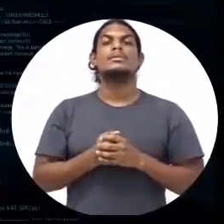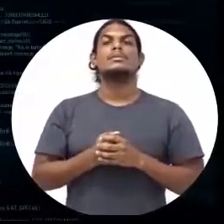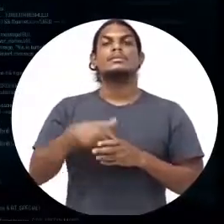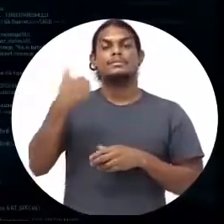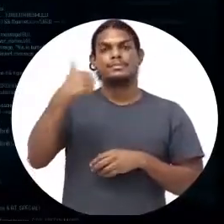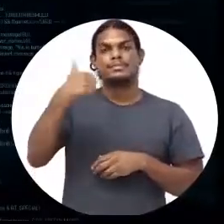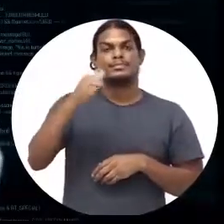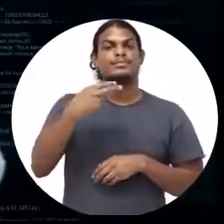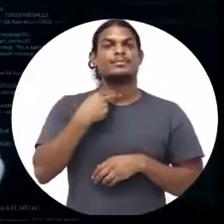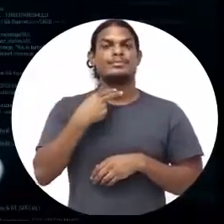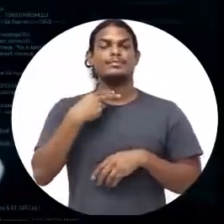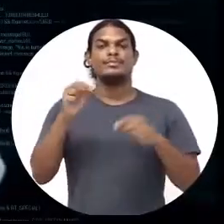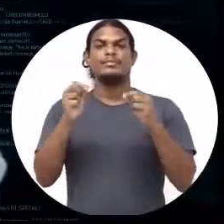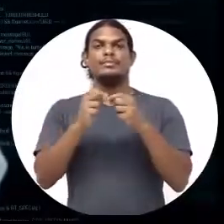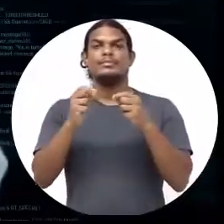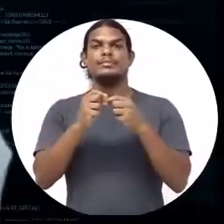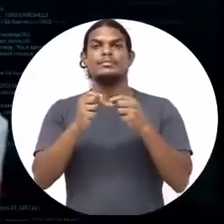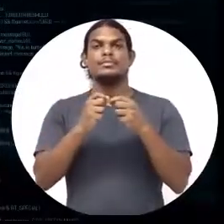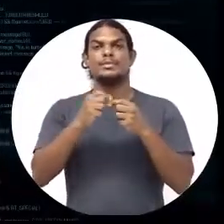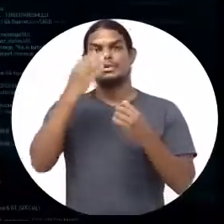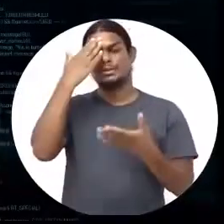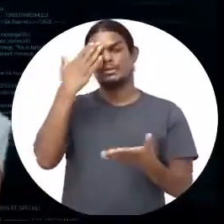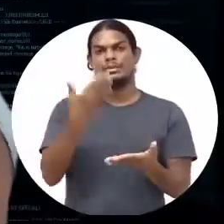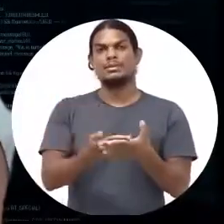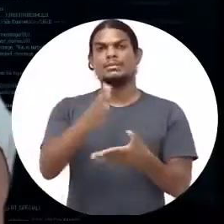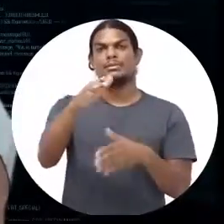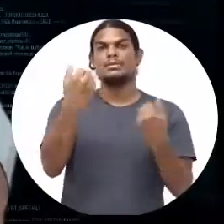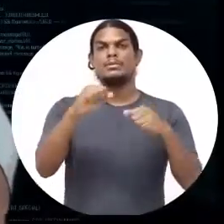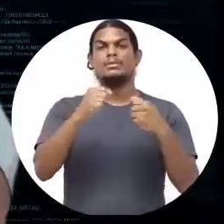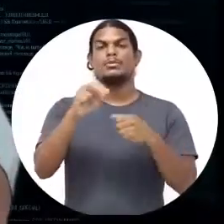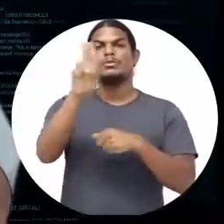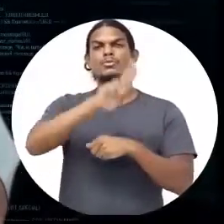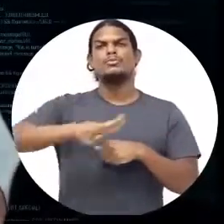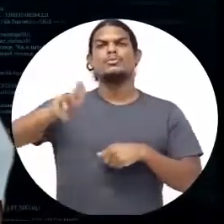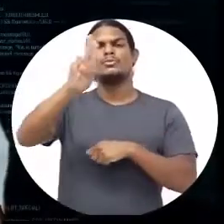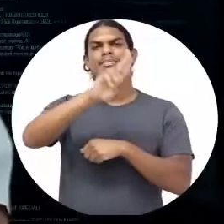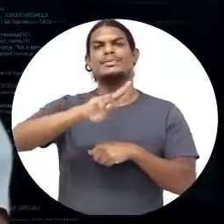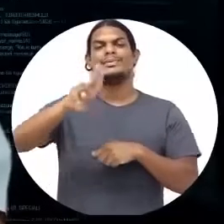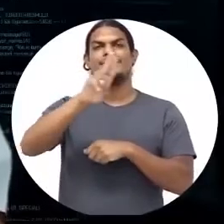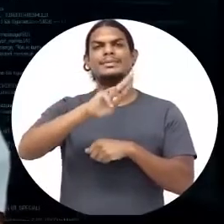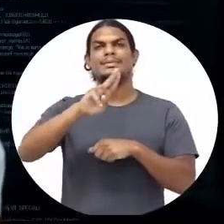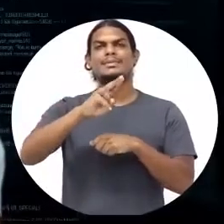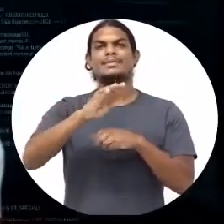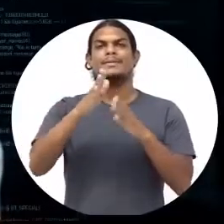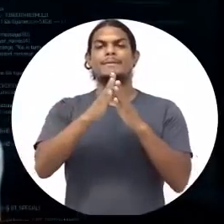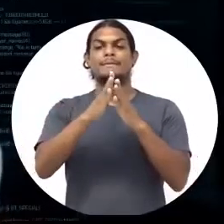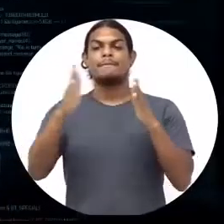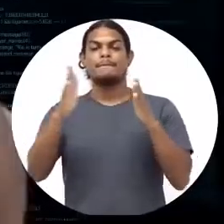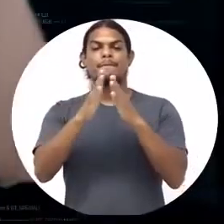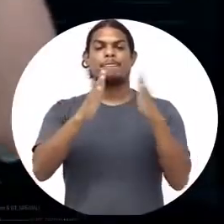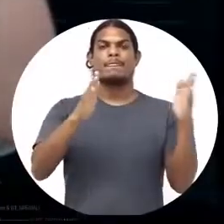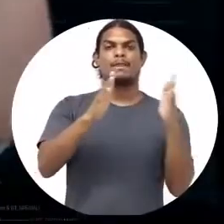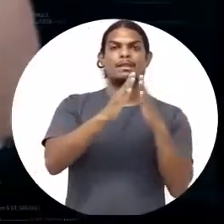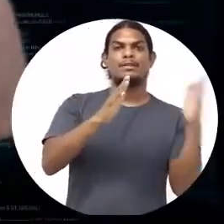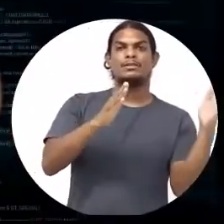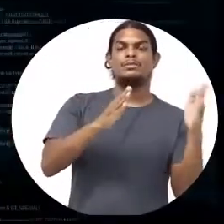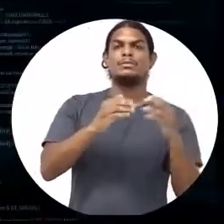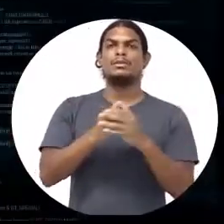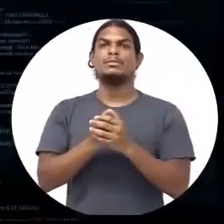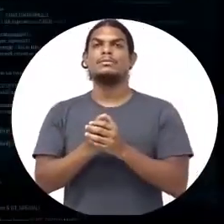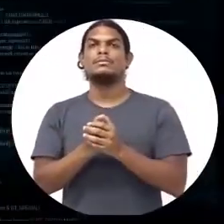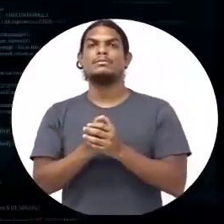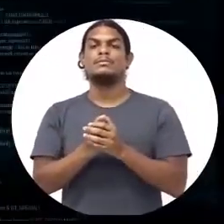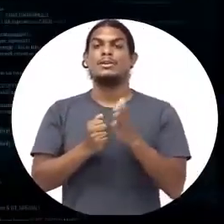pode nunca fazer, é acreditar que você pode colocar espaço. Você não pode criar um arquivo HTML,